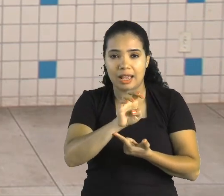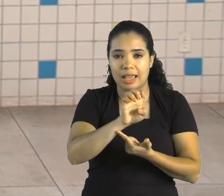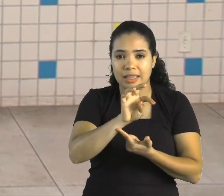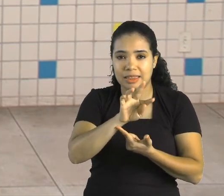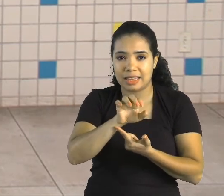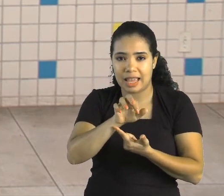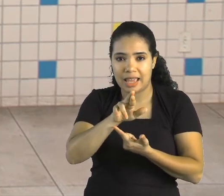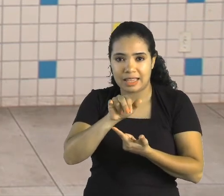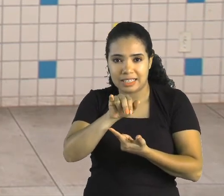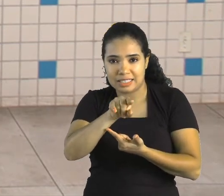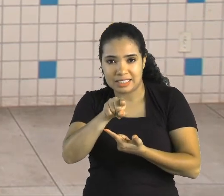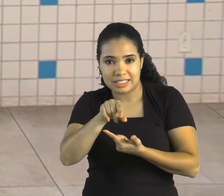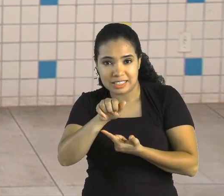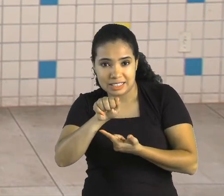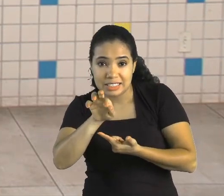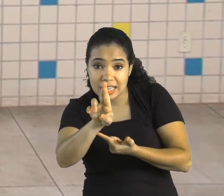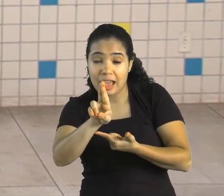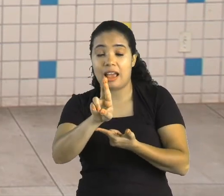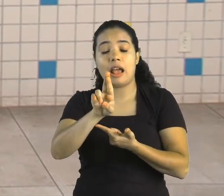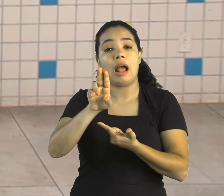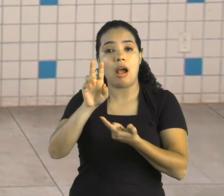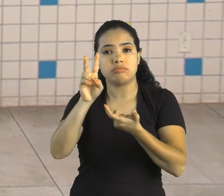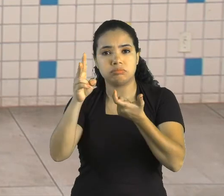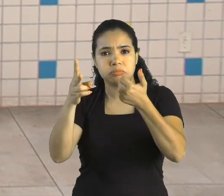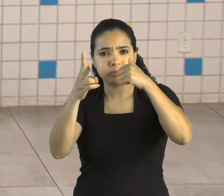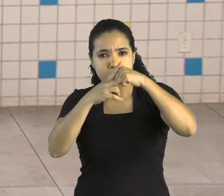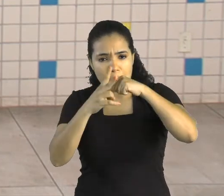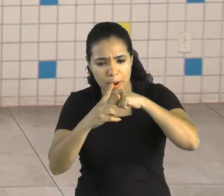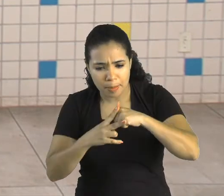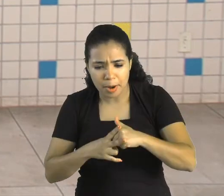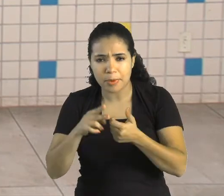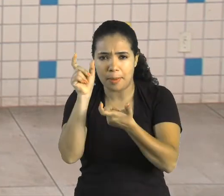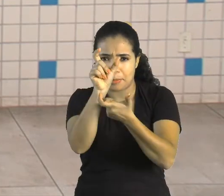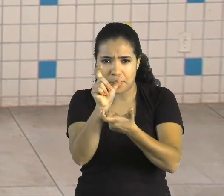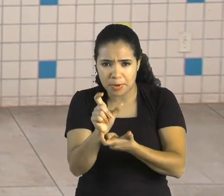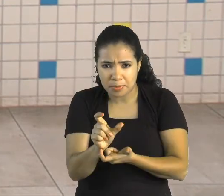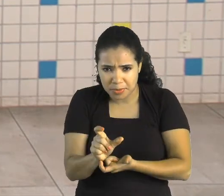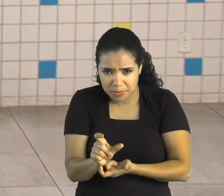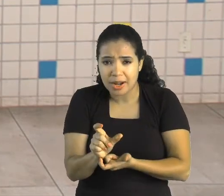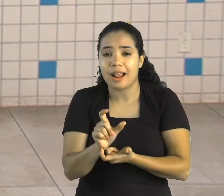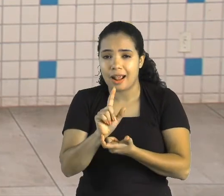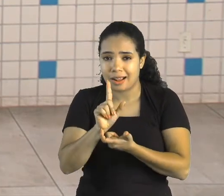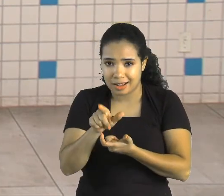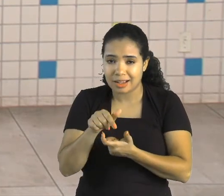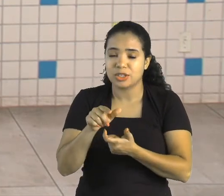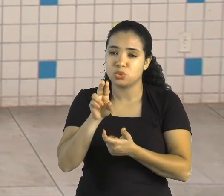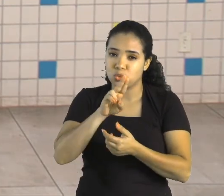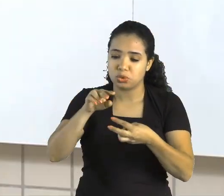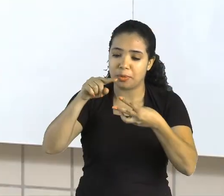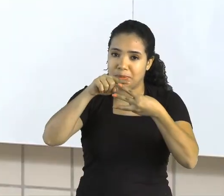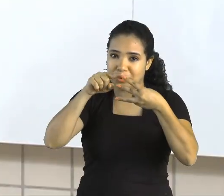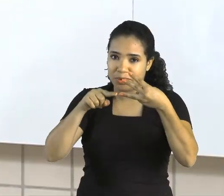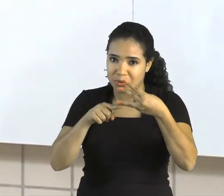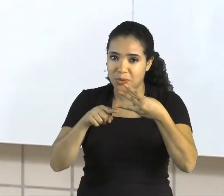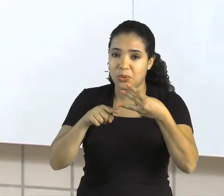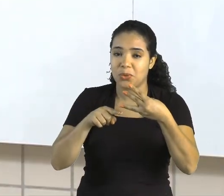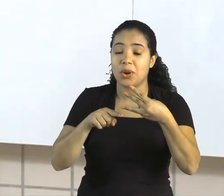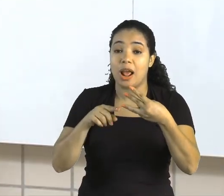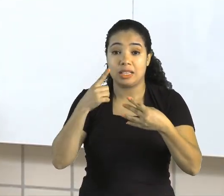escrever de forma correta as palavras utilizando o Z ou S.